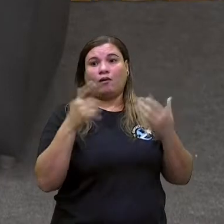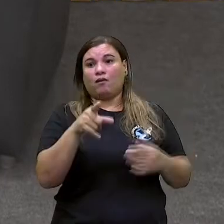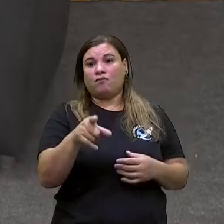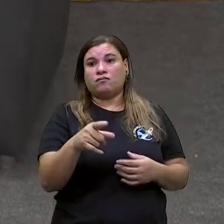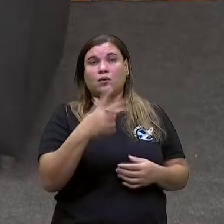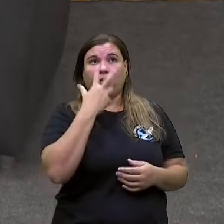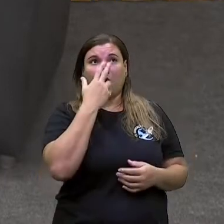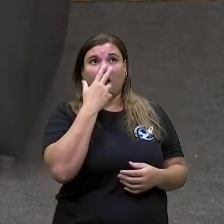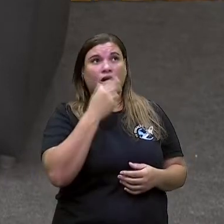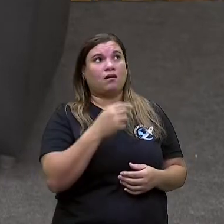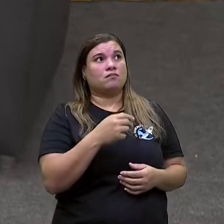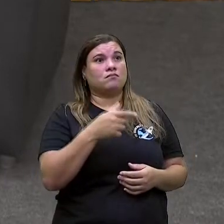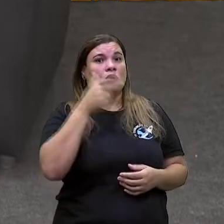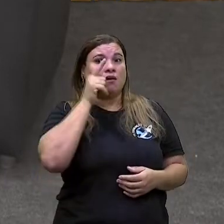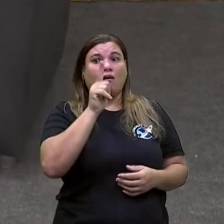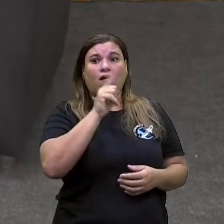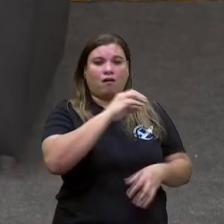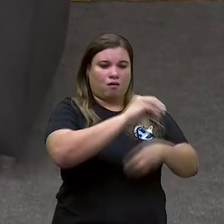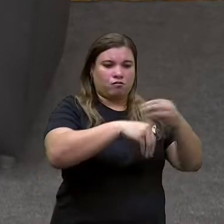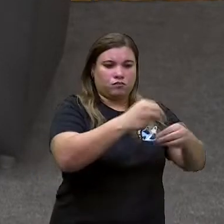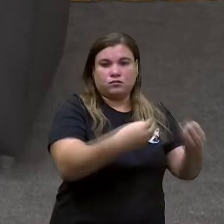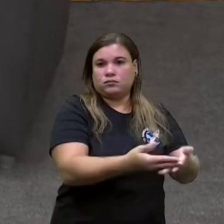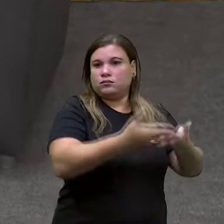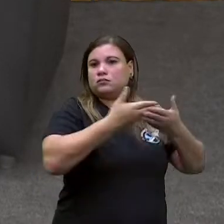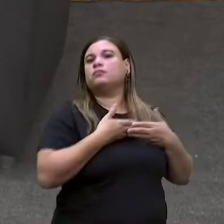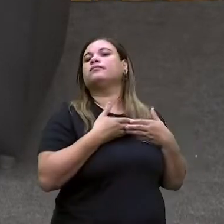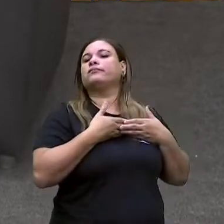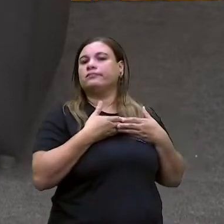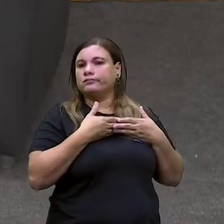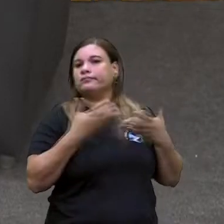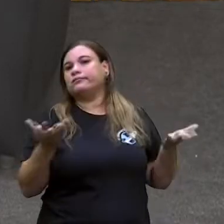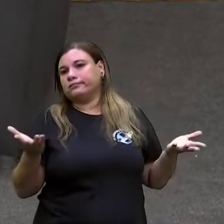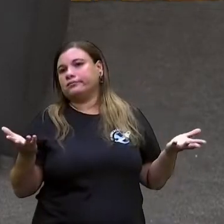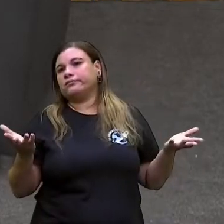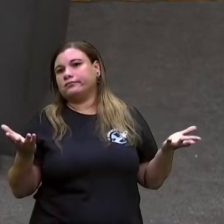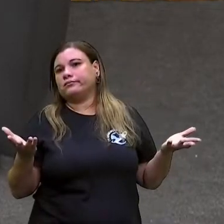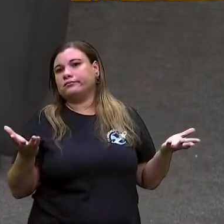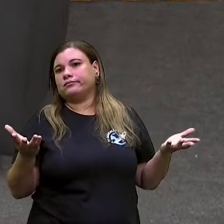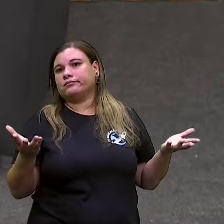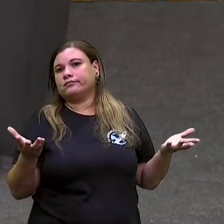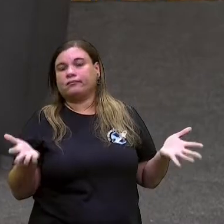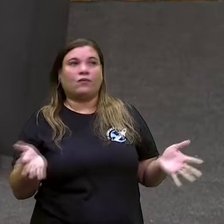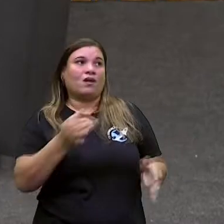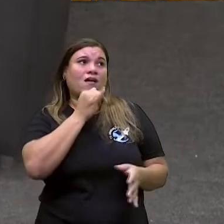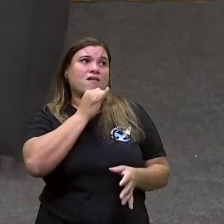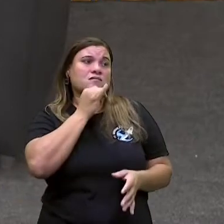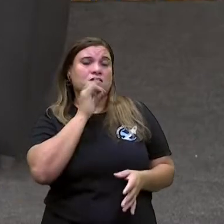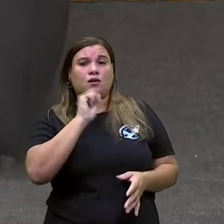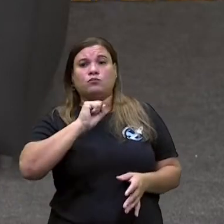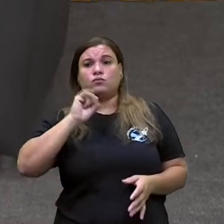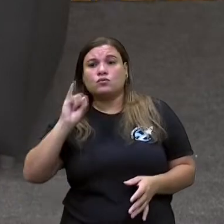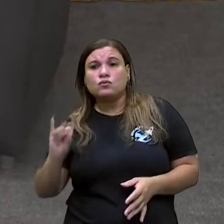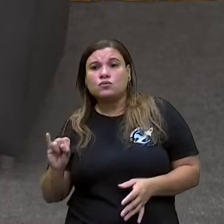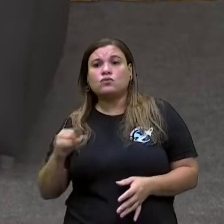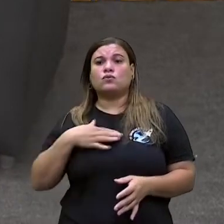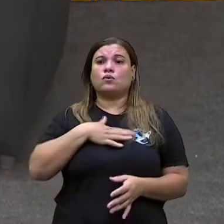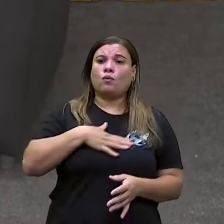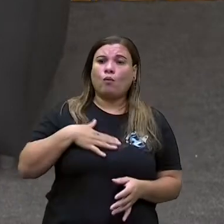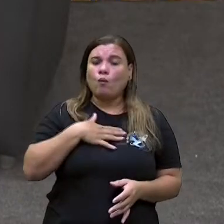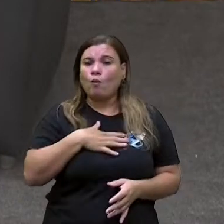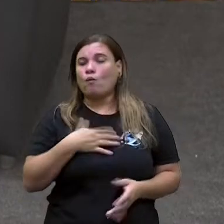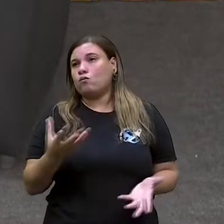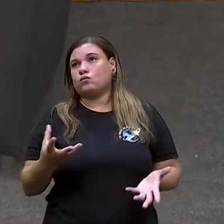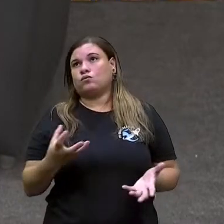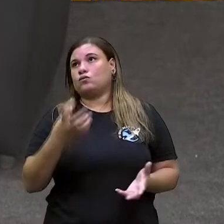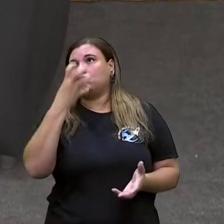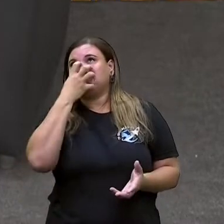gosta de animais, você gosta de cachorrinhos, de gatinhos, vai pegar um livro, uma revista de planta?